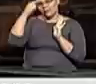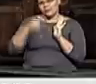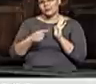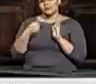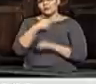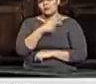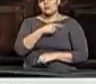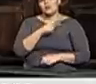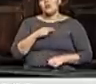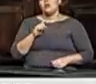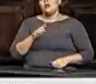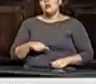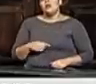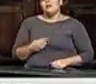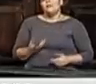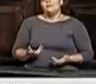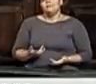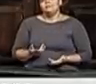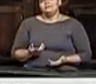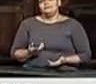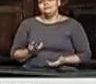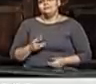bucha.